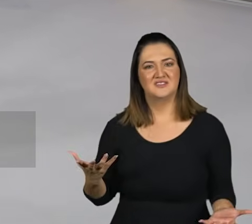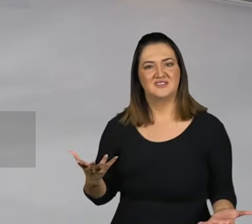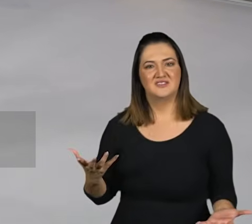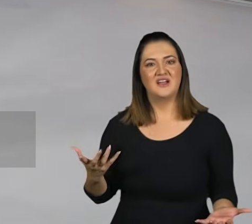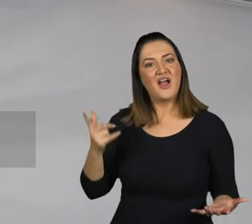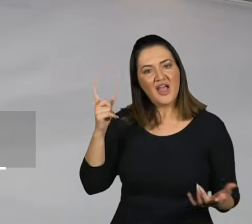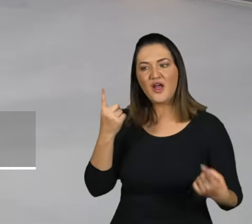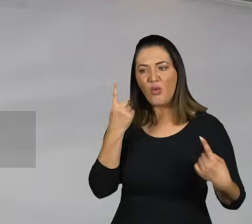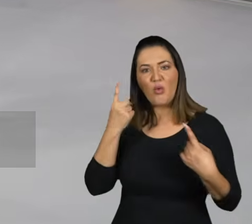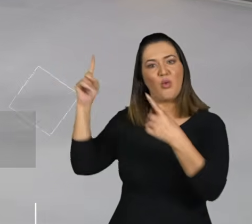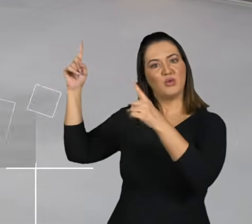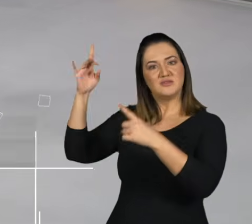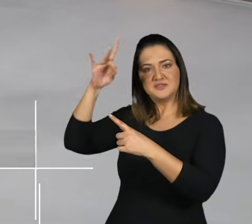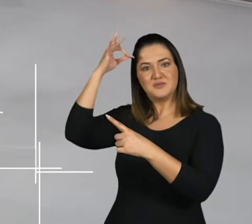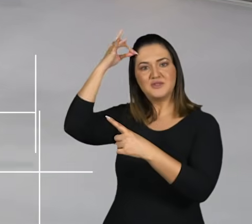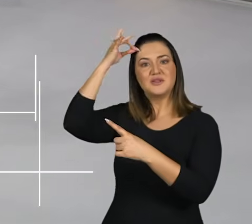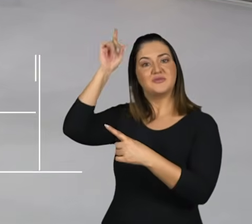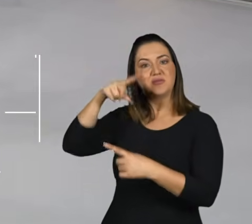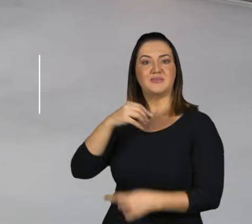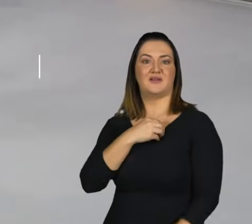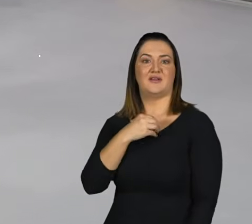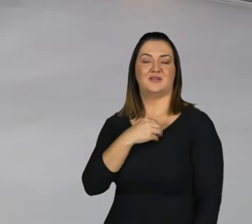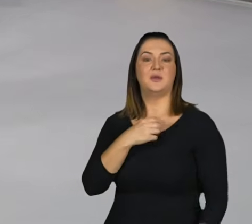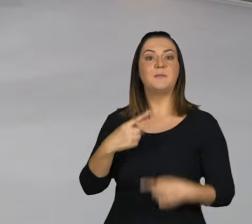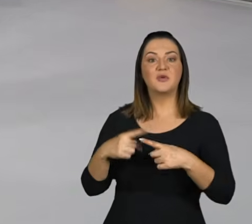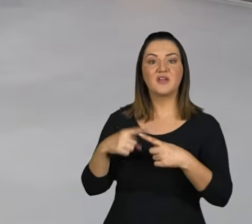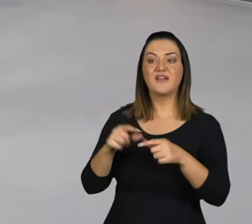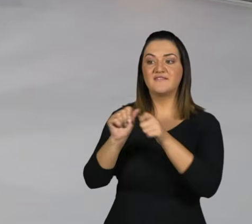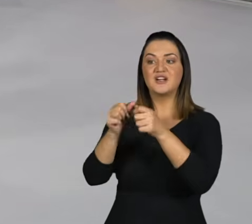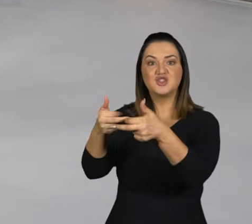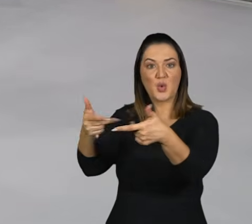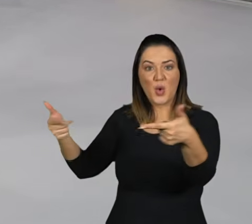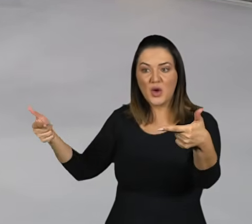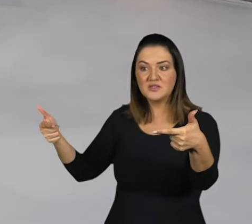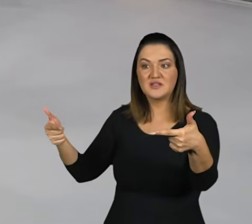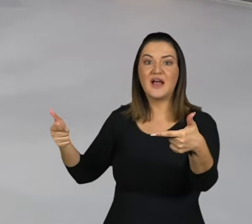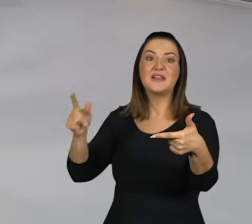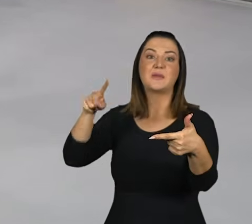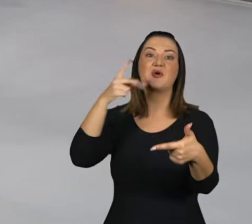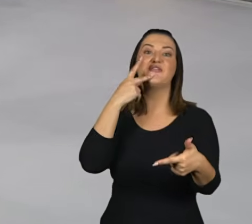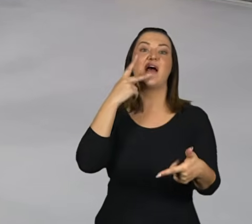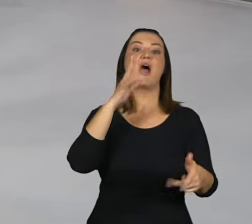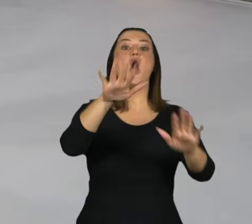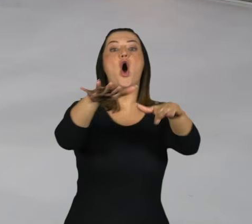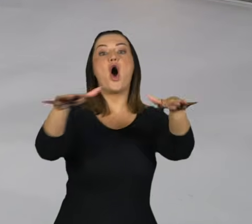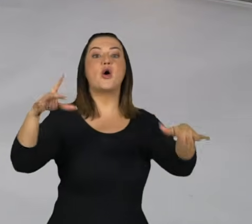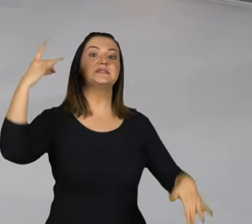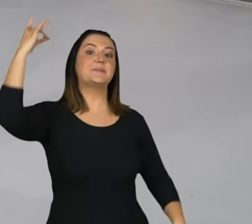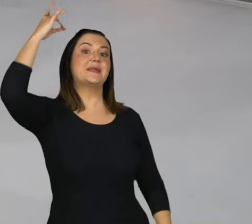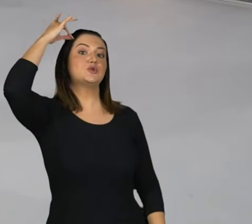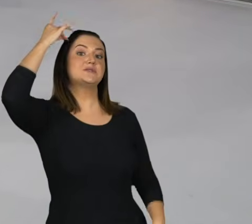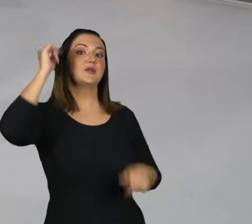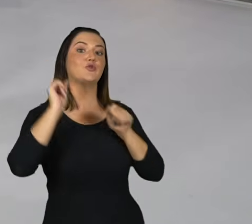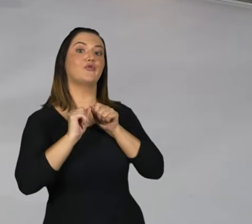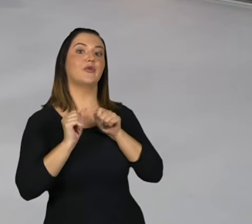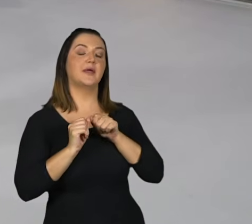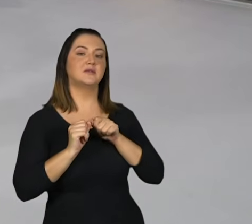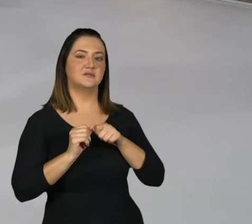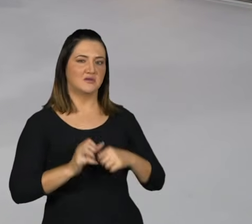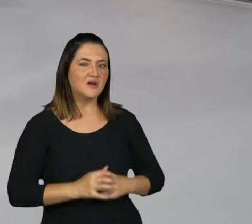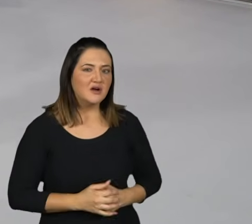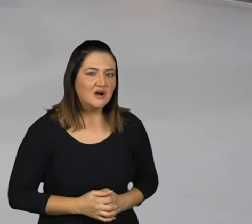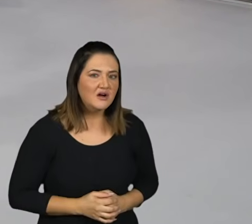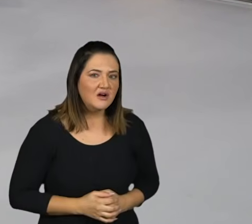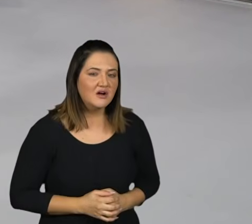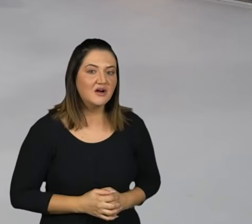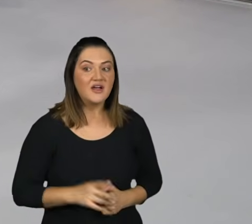extremo da transgressão. Por quê? Porque as pessoas fazem coisas ridículas e atribuem essas coisas ao Espírito Santo. Sabe por que